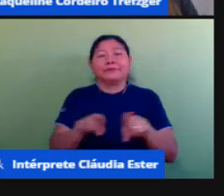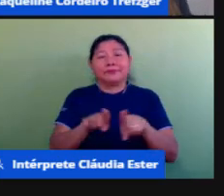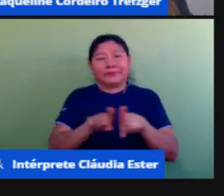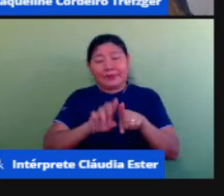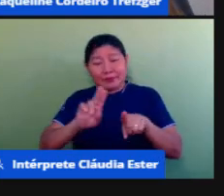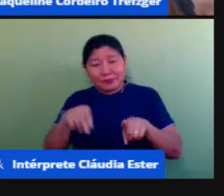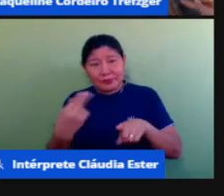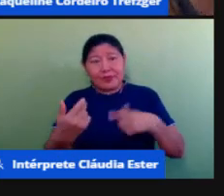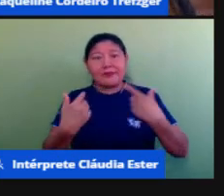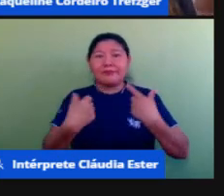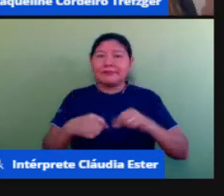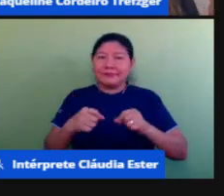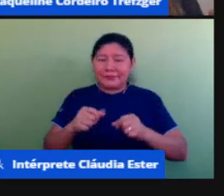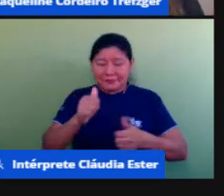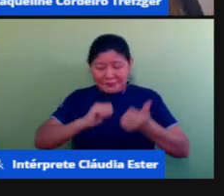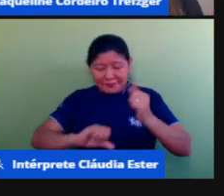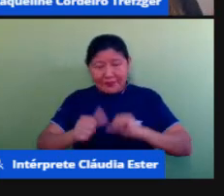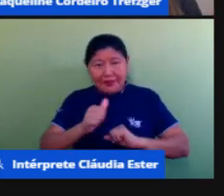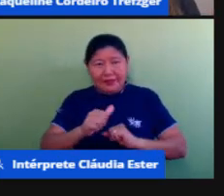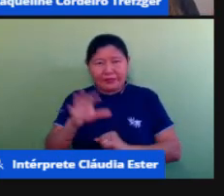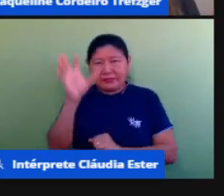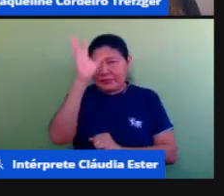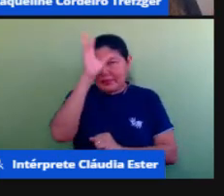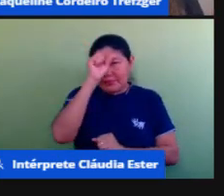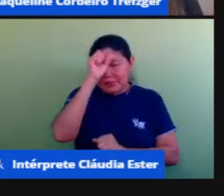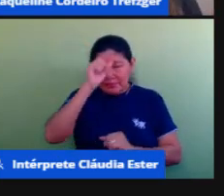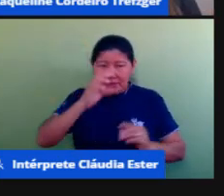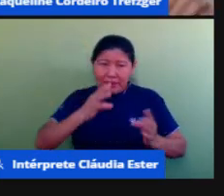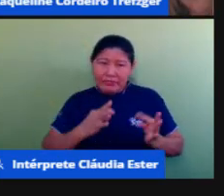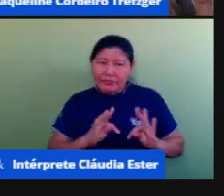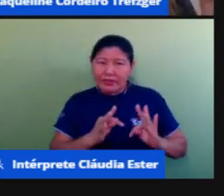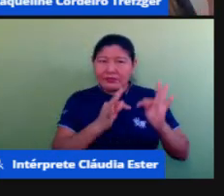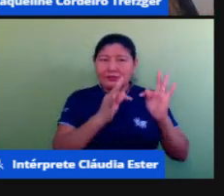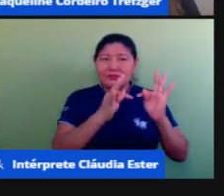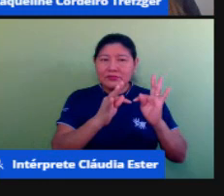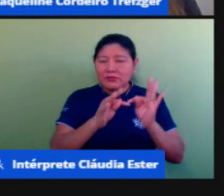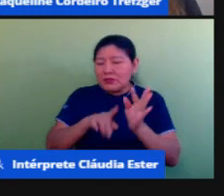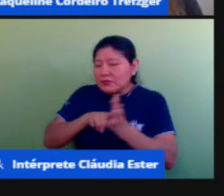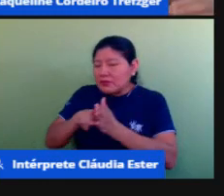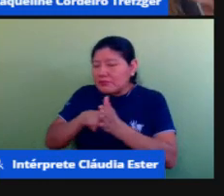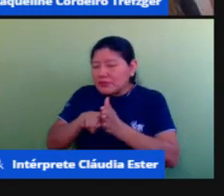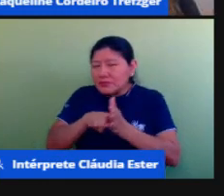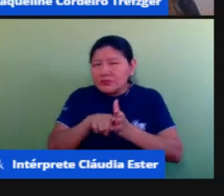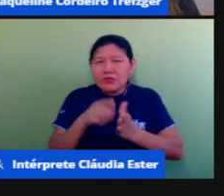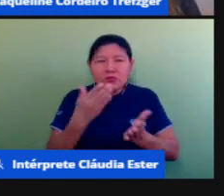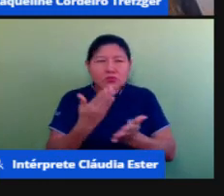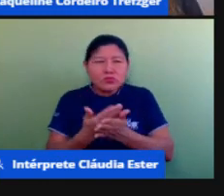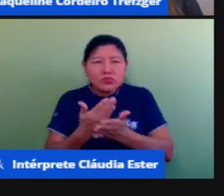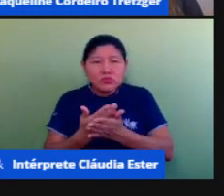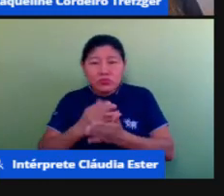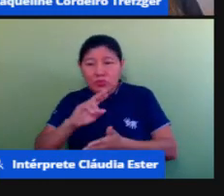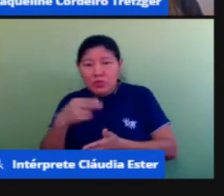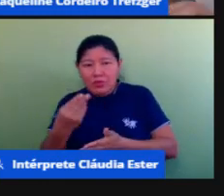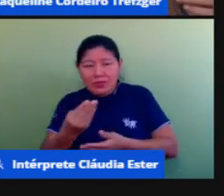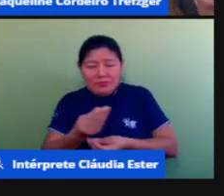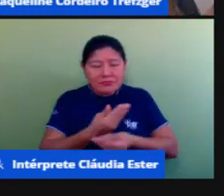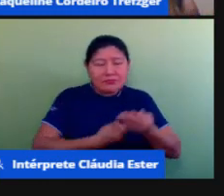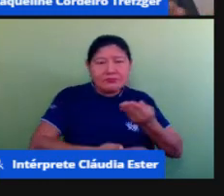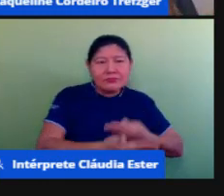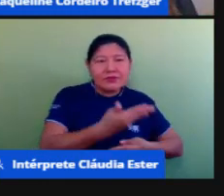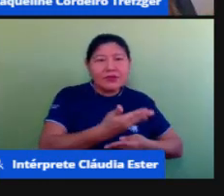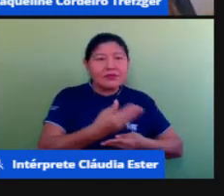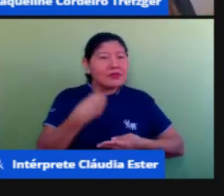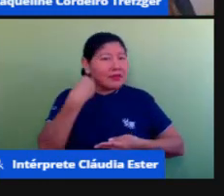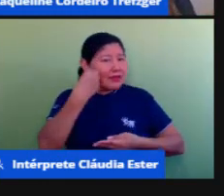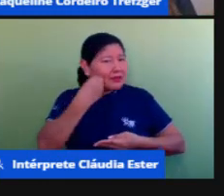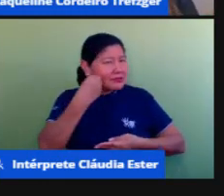alguma tecnologia, mas a gente vai se aprimorando, vai fazendo uma pesquisa, um compartilha com o outro o acesso, como que deu certo, como que